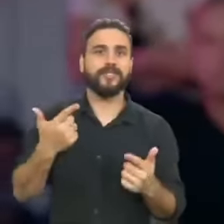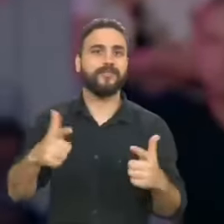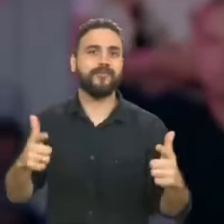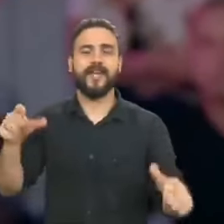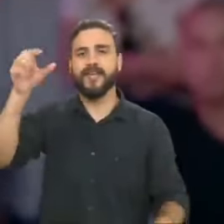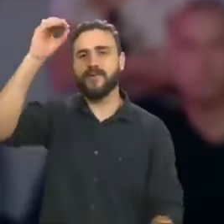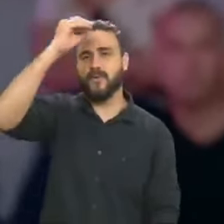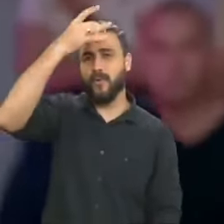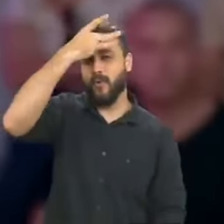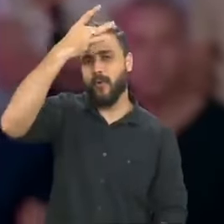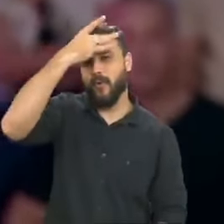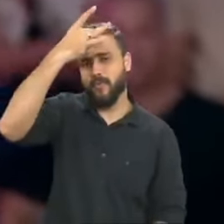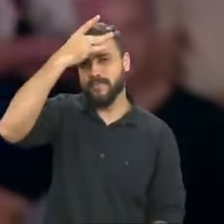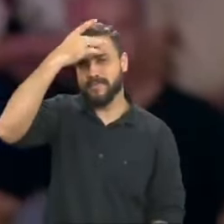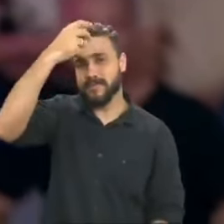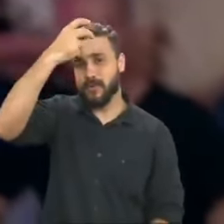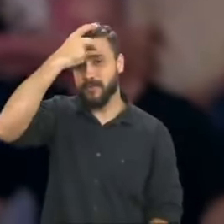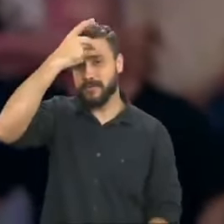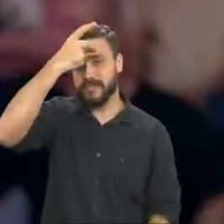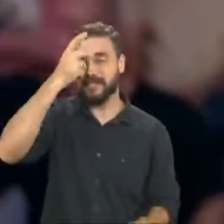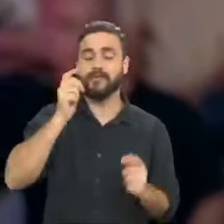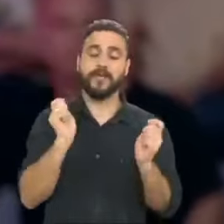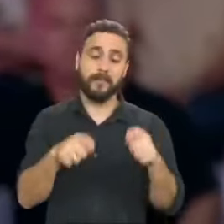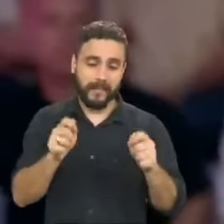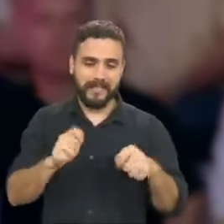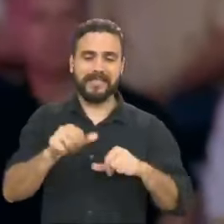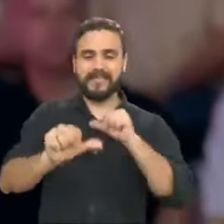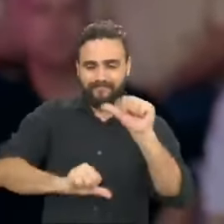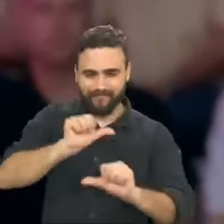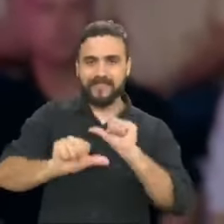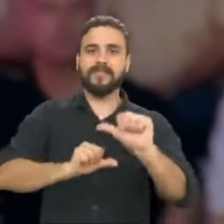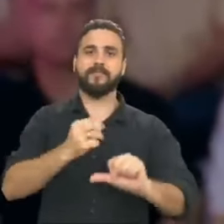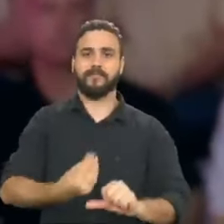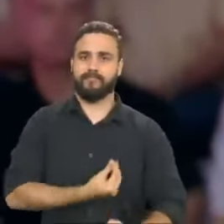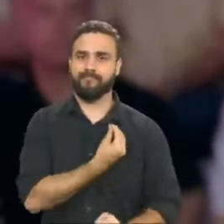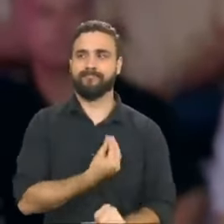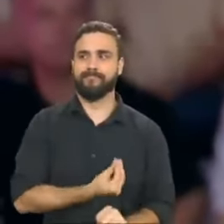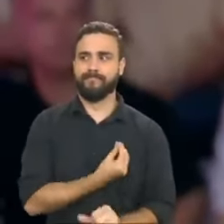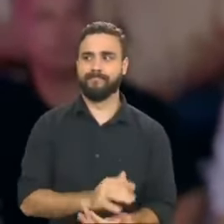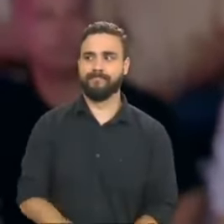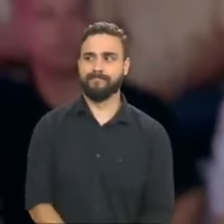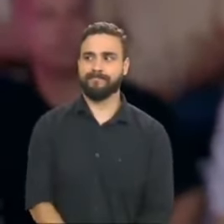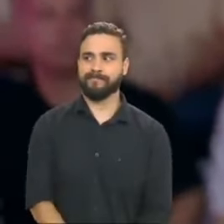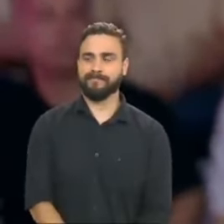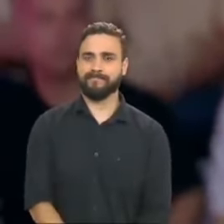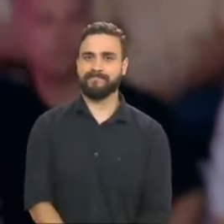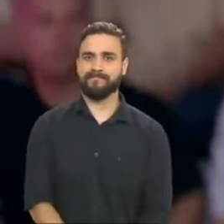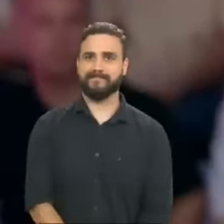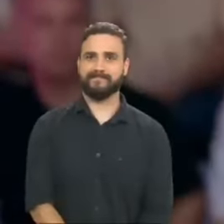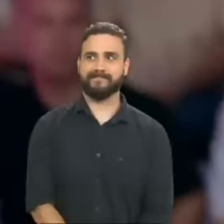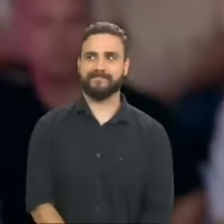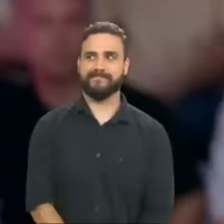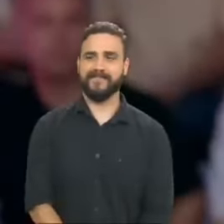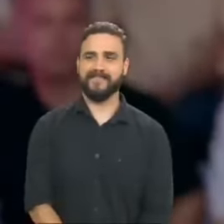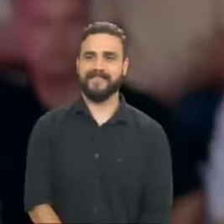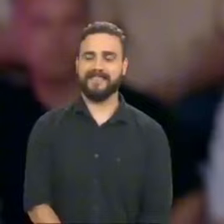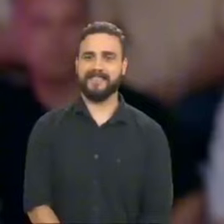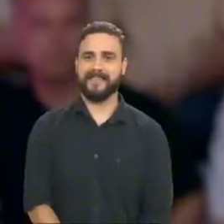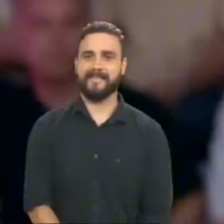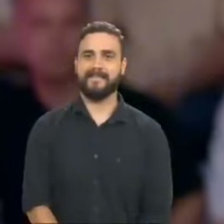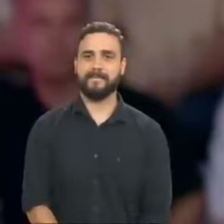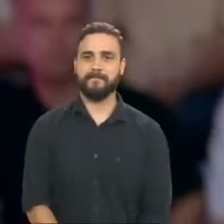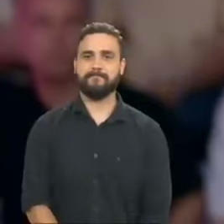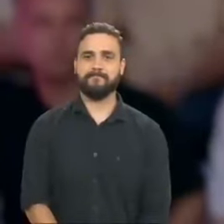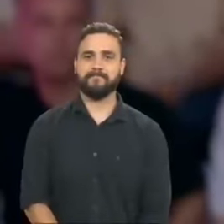entendo, isso, se eu entendi muito bem o que ele falou, é que, para nós, quando a gente vê isso,